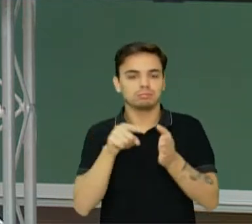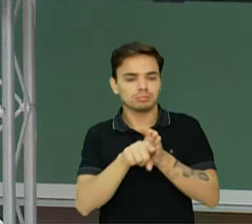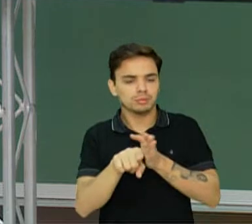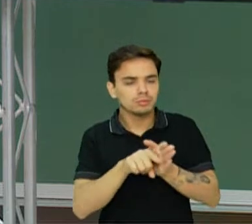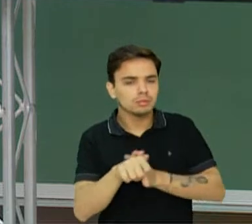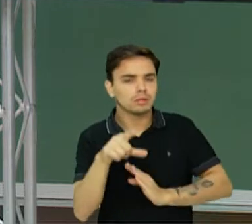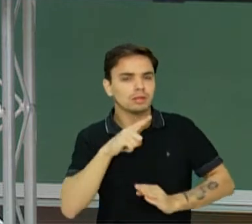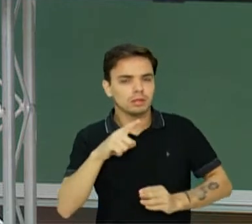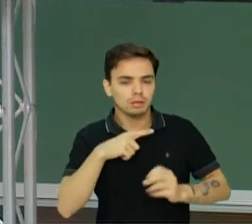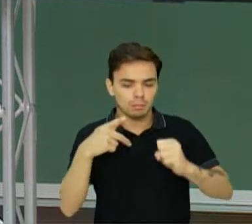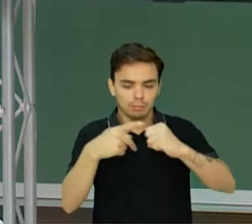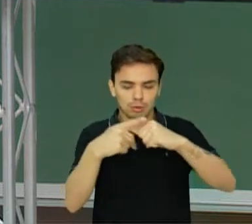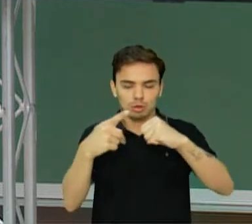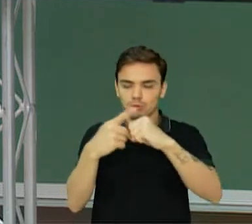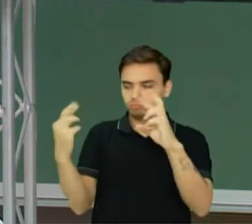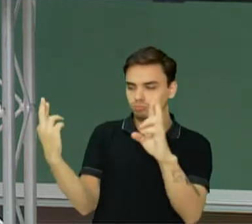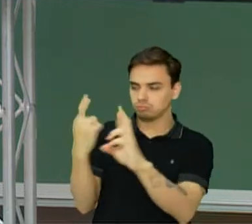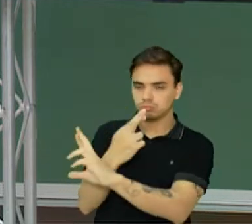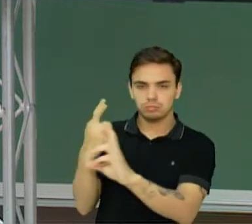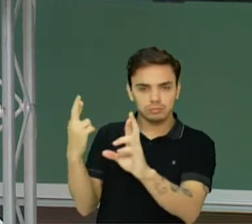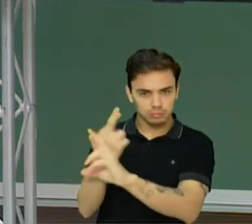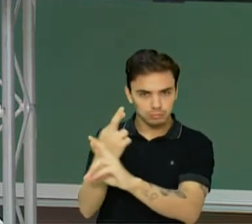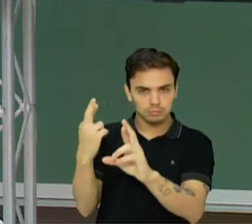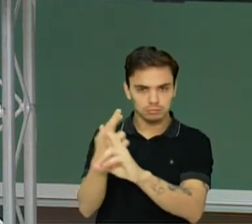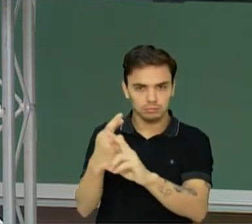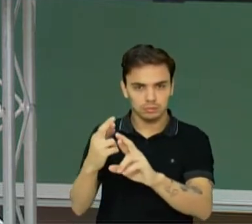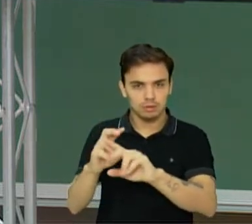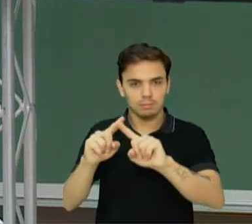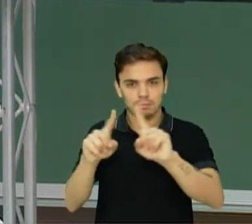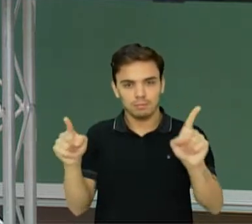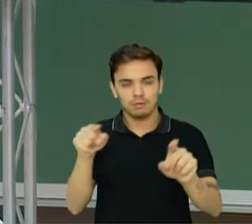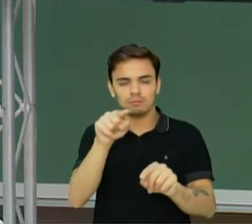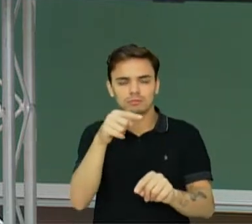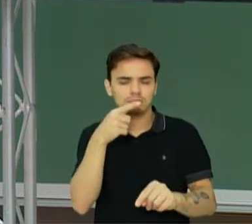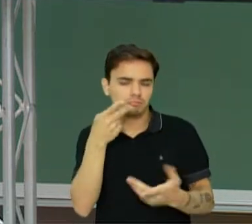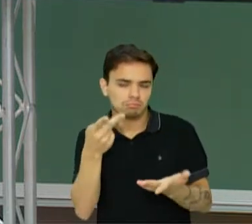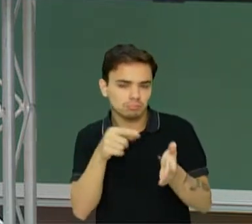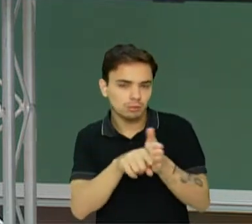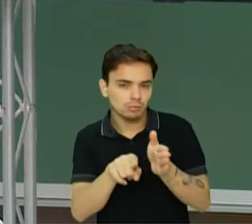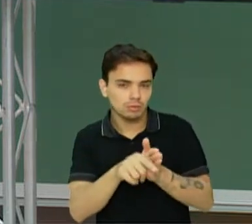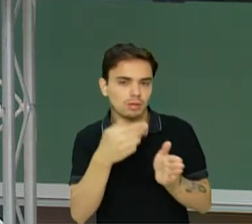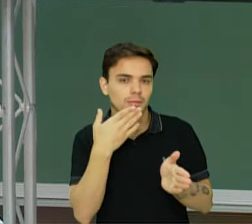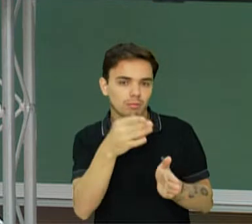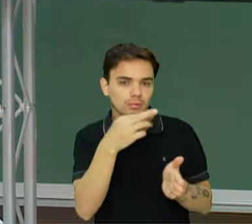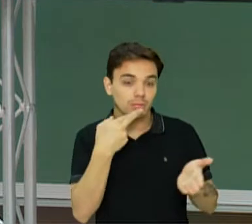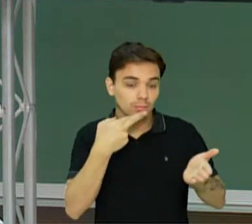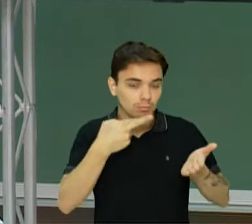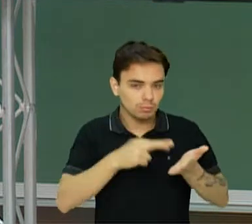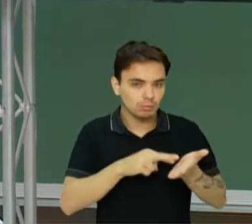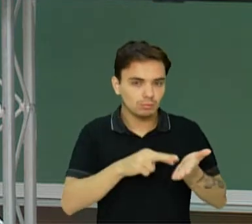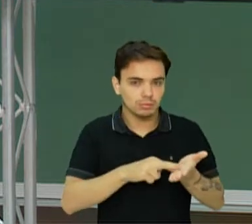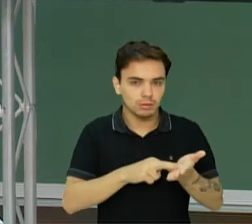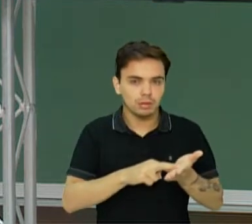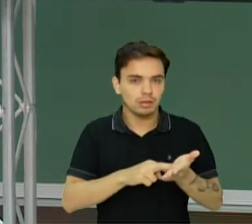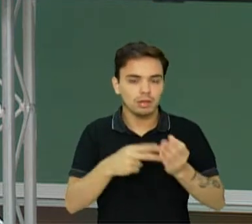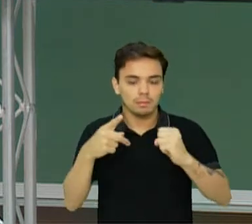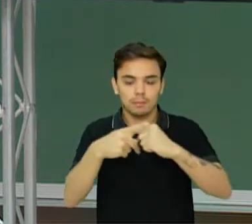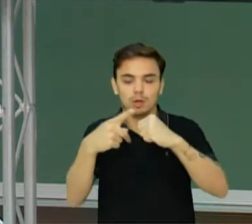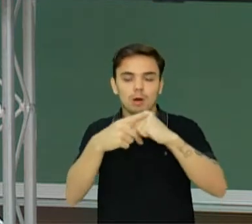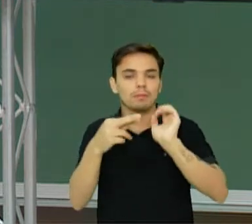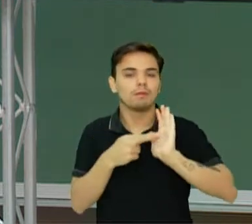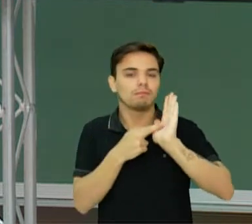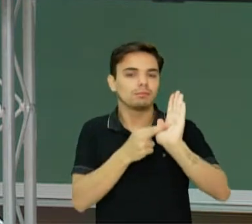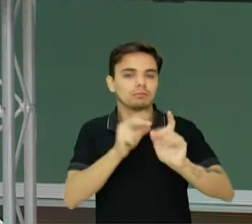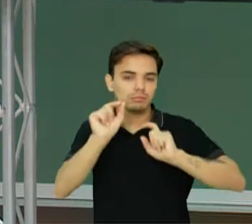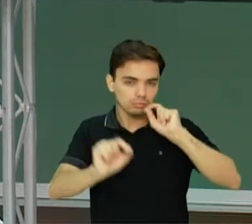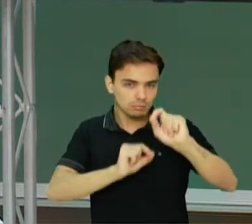tá? E a questão pede justamente para você dizer a que esse pronome se refere. É interpretação. Então é isso que a gente vai praticar